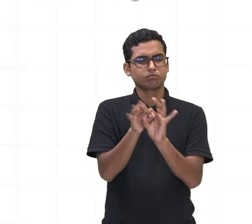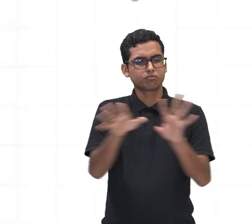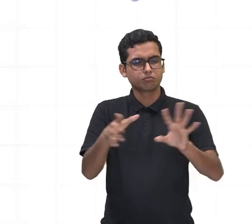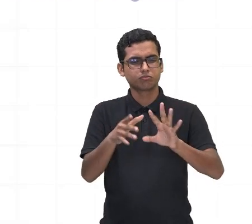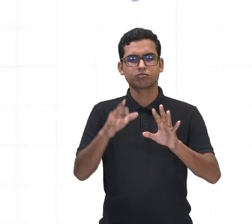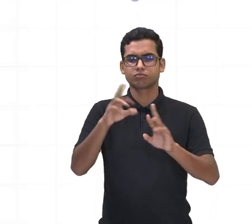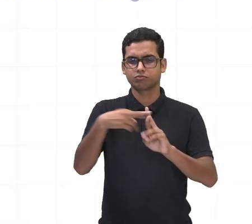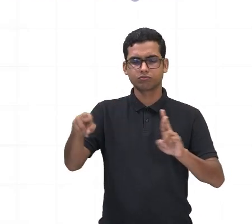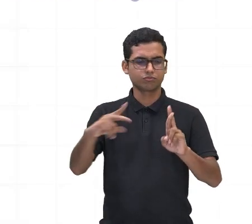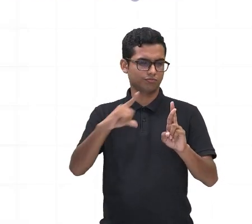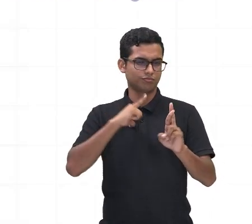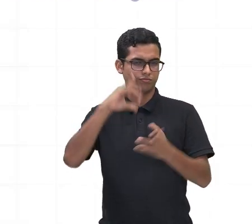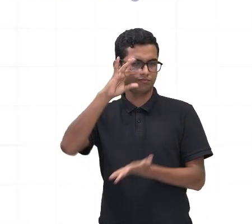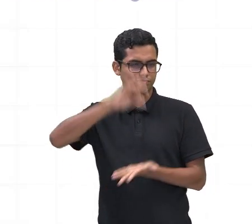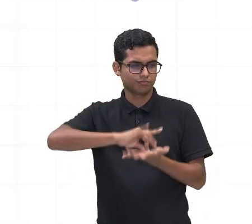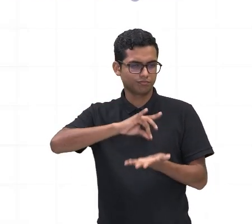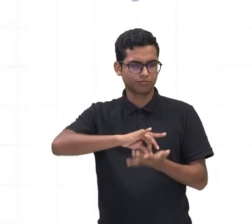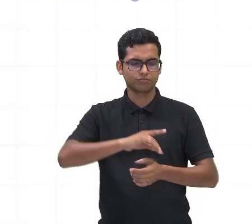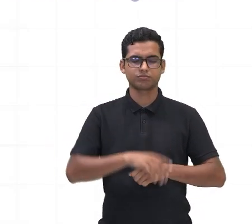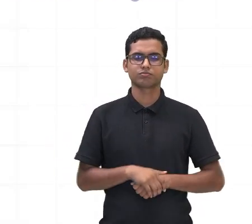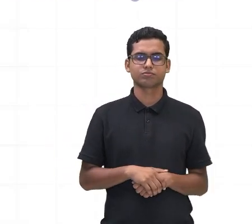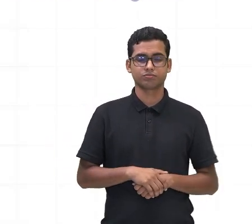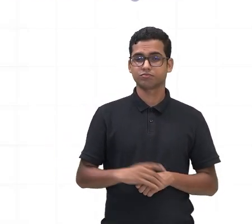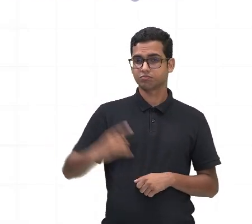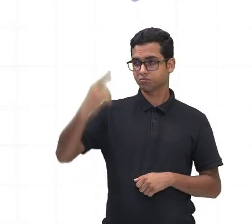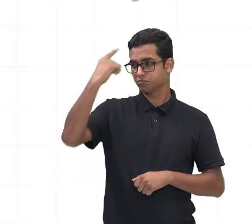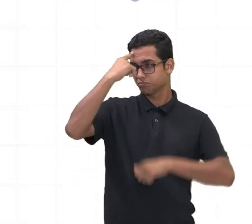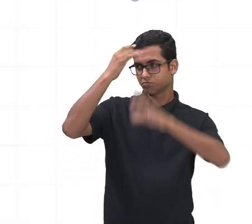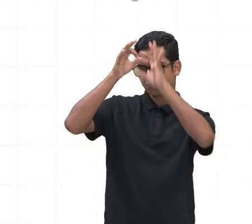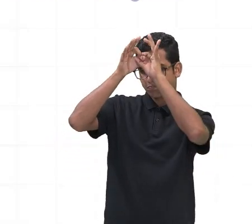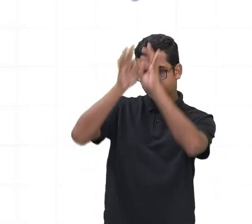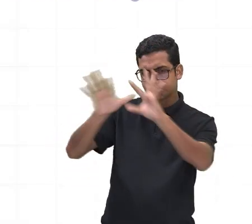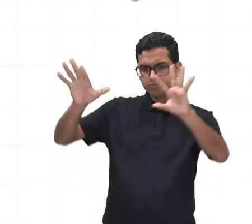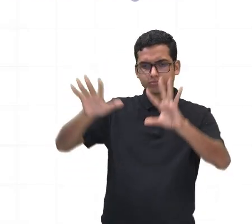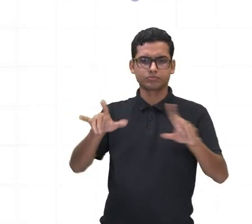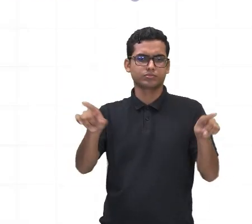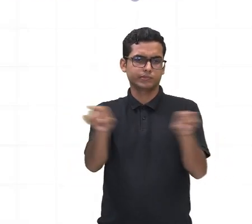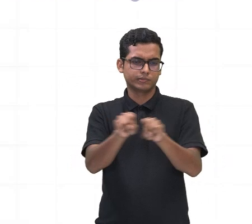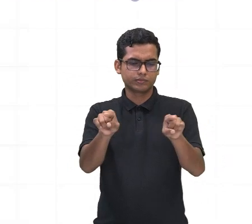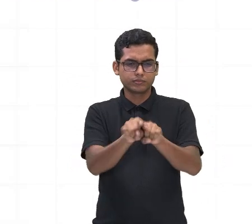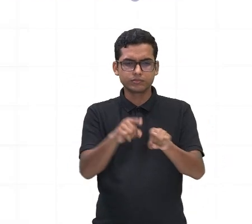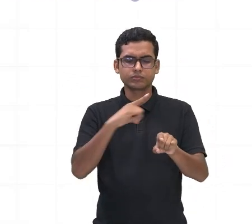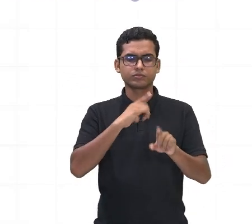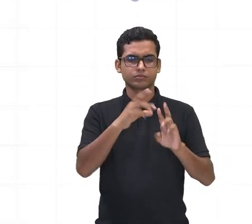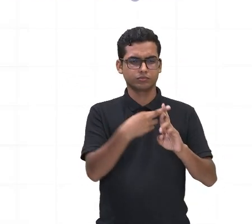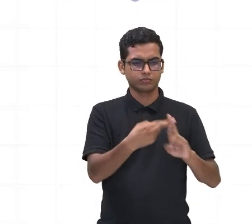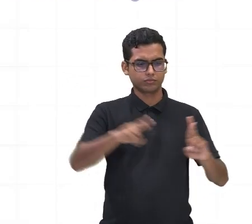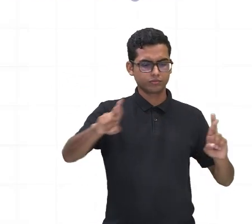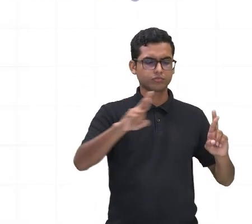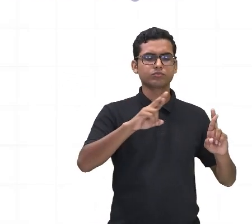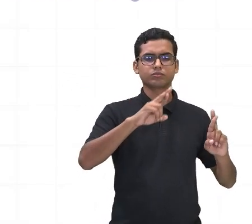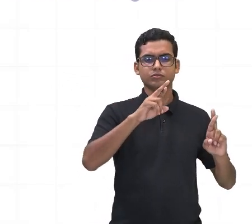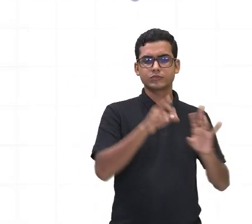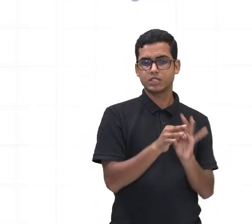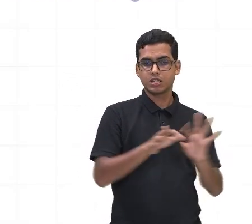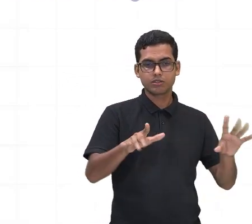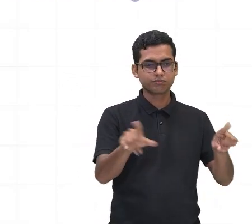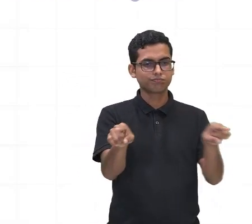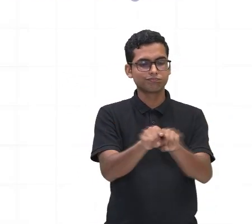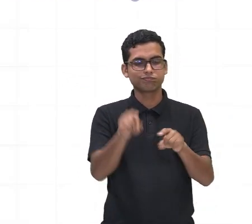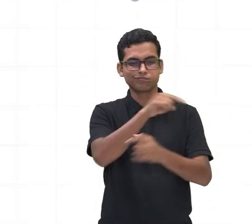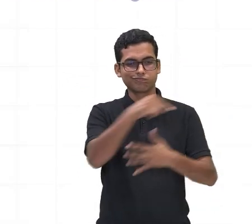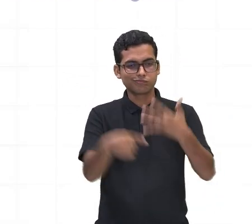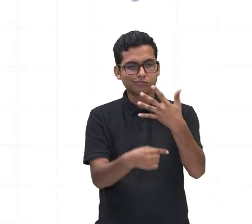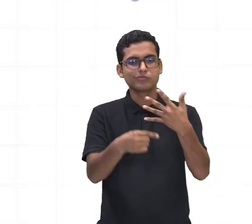religiosa haverá. A liberdade de pensamento e a liberdade religiosa são elementos que ajudam